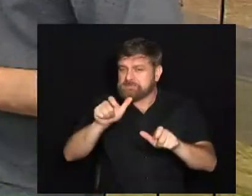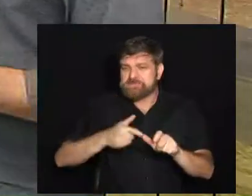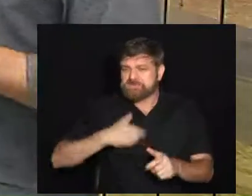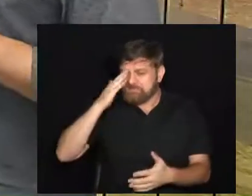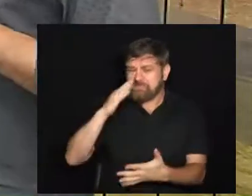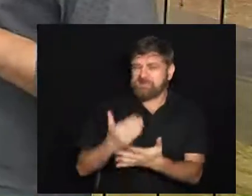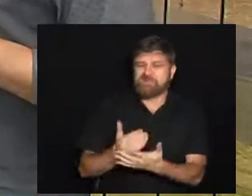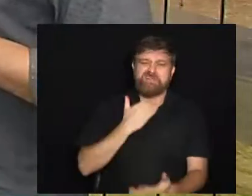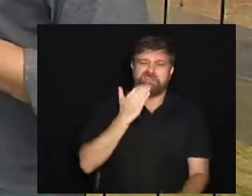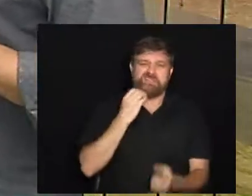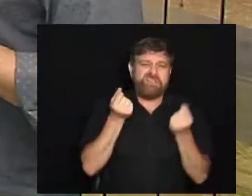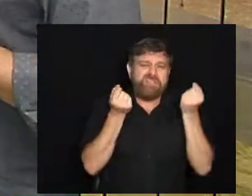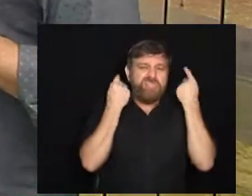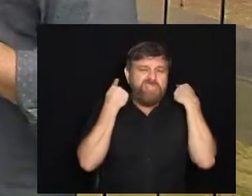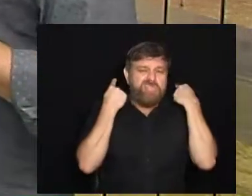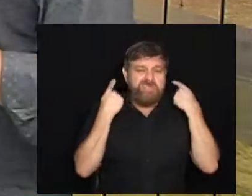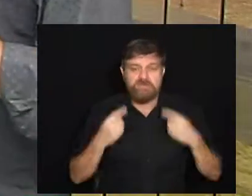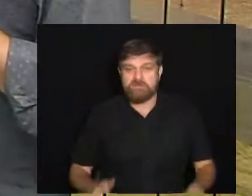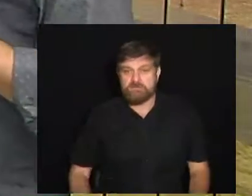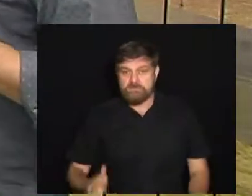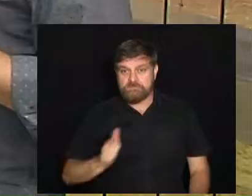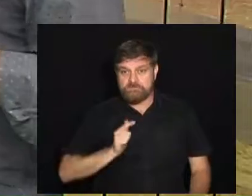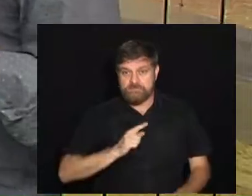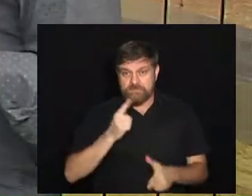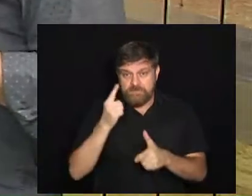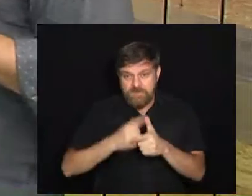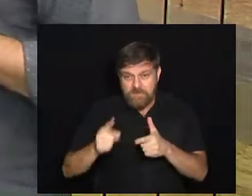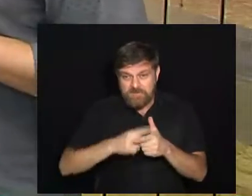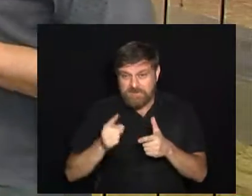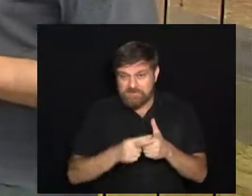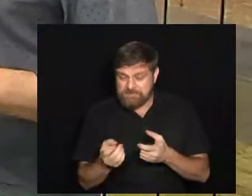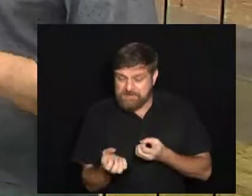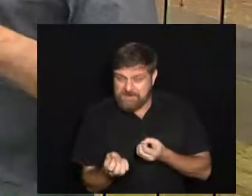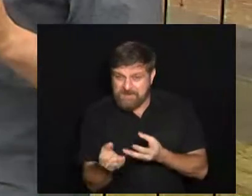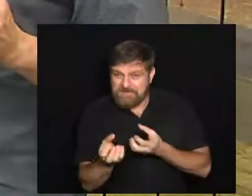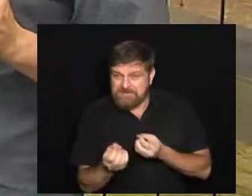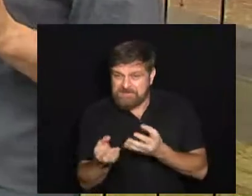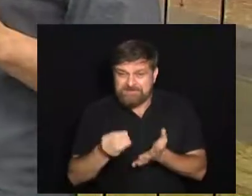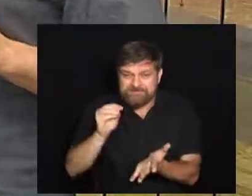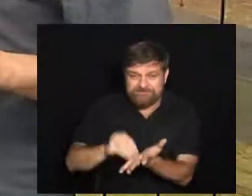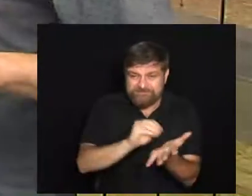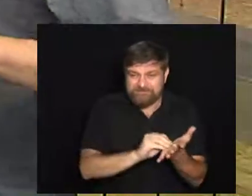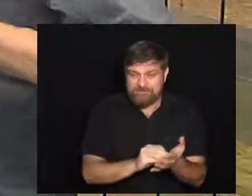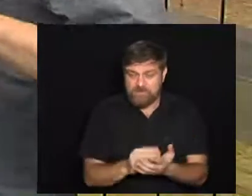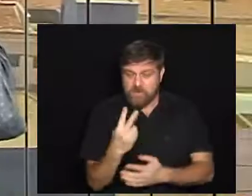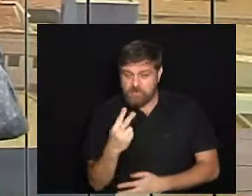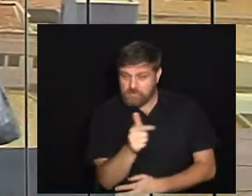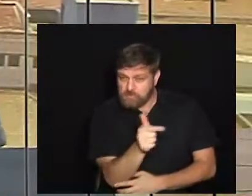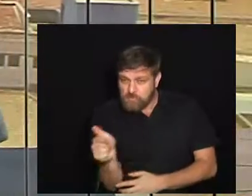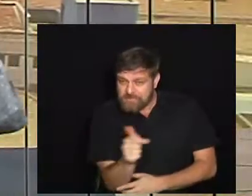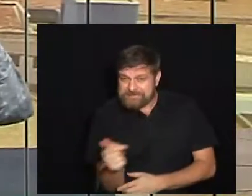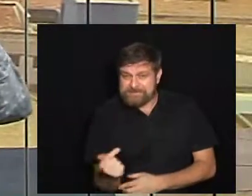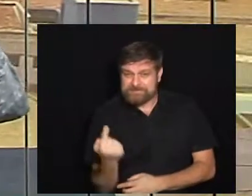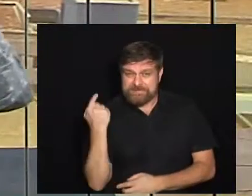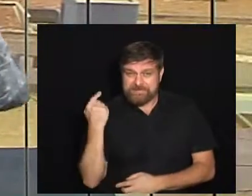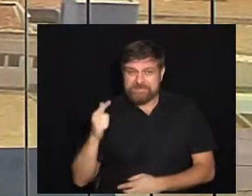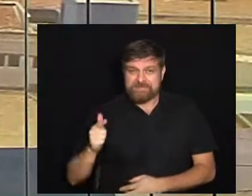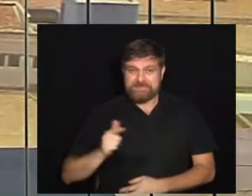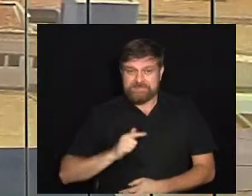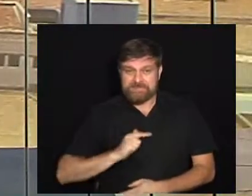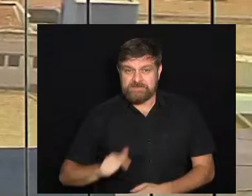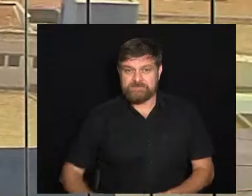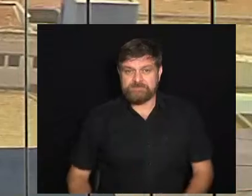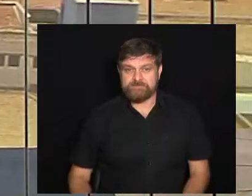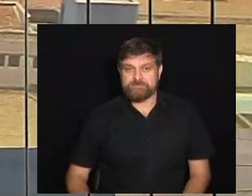sério olha nós temos um problema mais do que tudo de desinformação que que aconteceu nessas últimas duas semanas aconteceu a chamada a